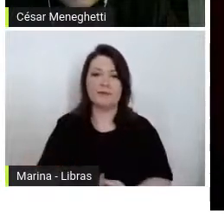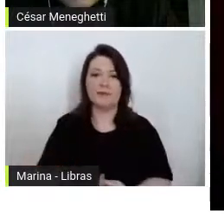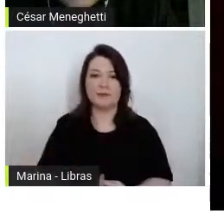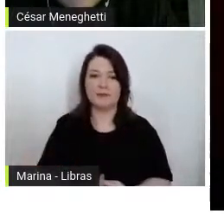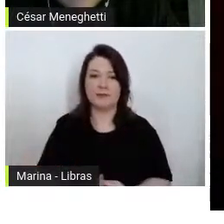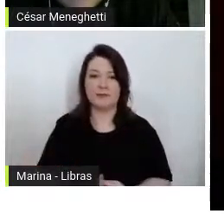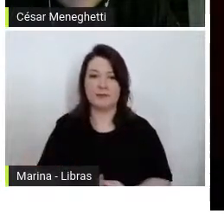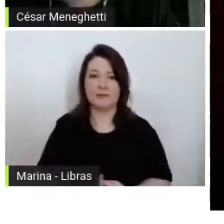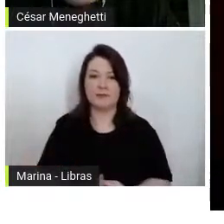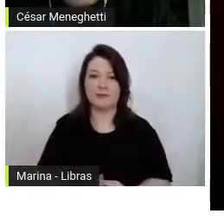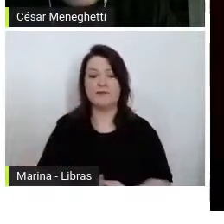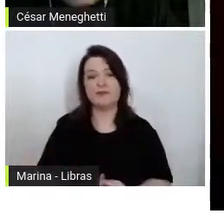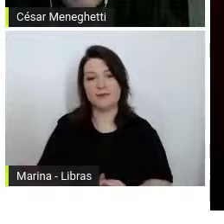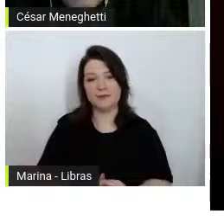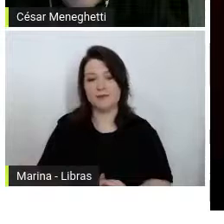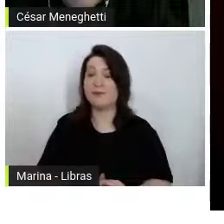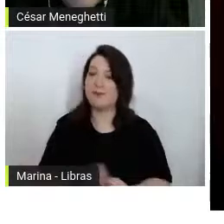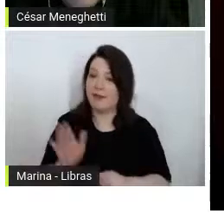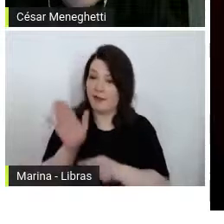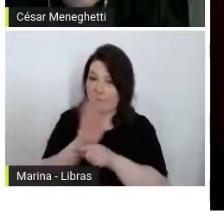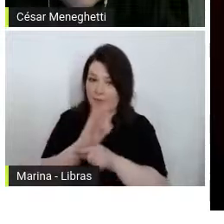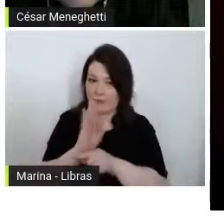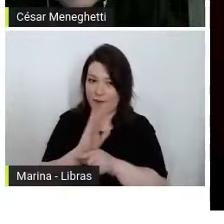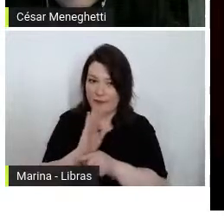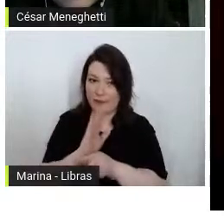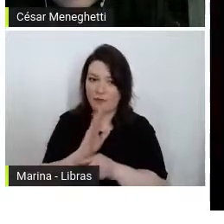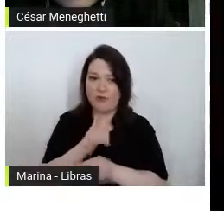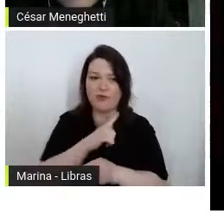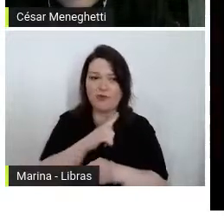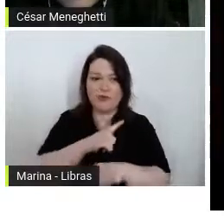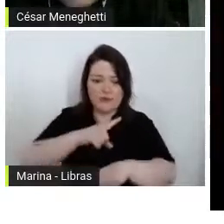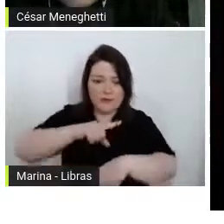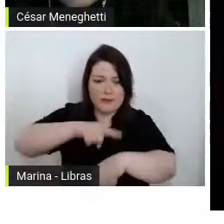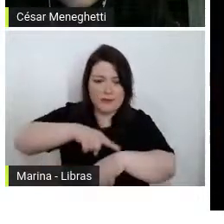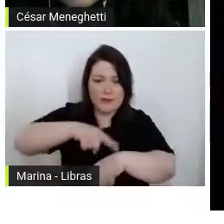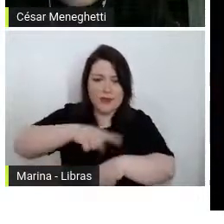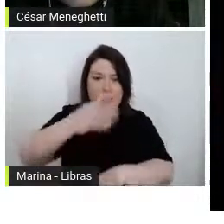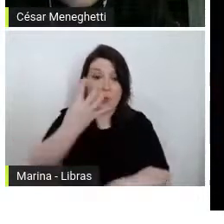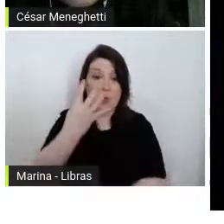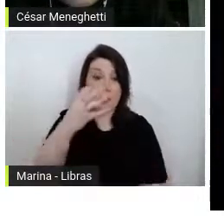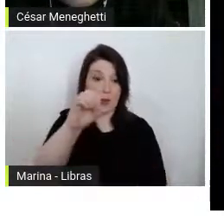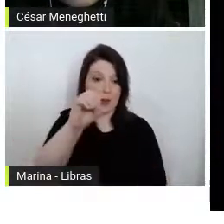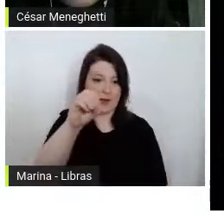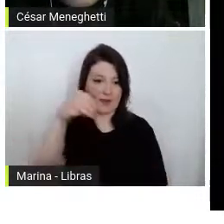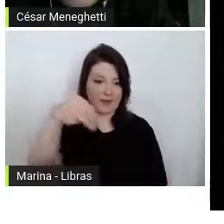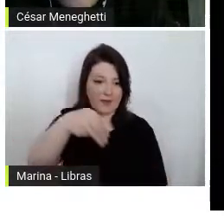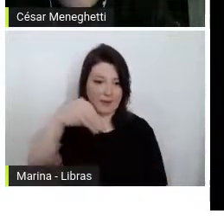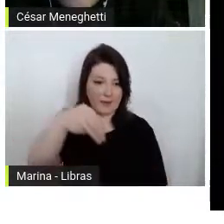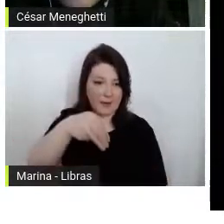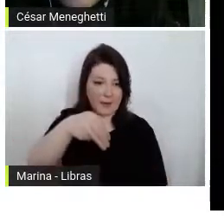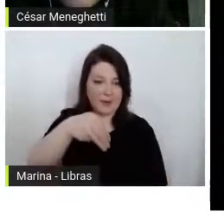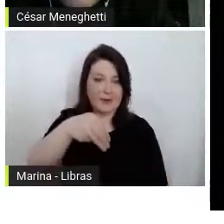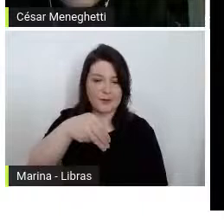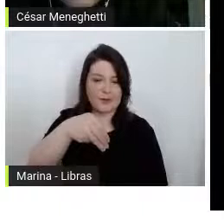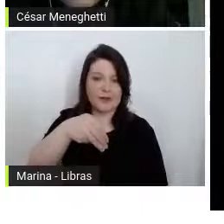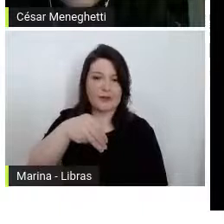Então, esse vídeo dura 40 minutos. Ele foi escolhido